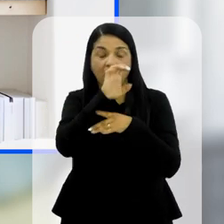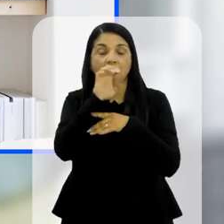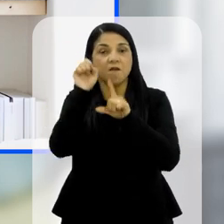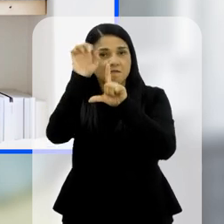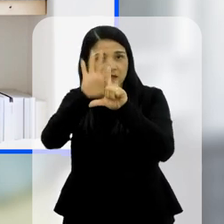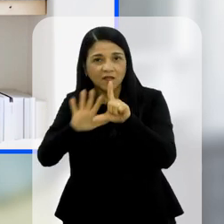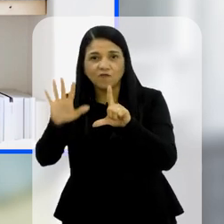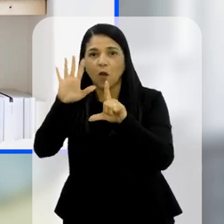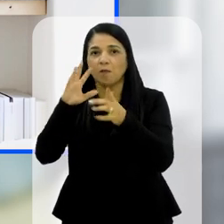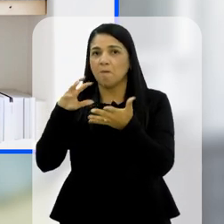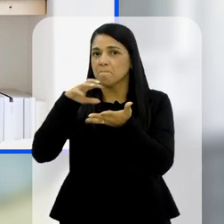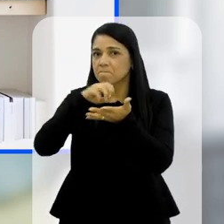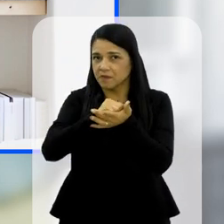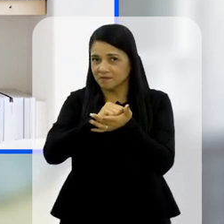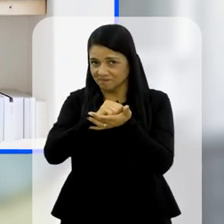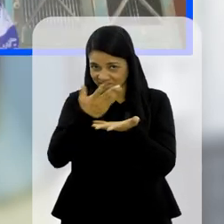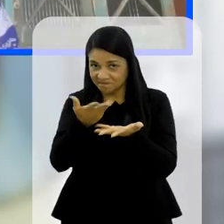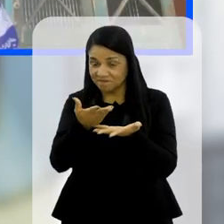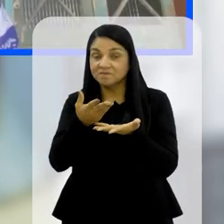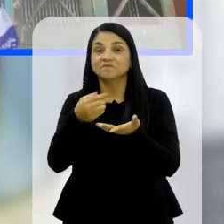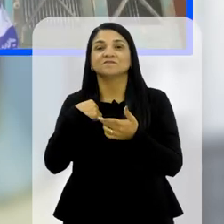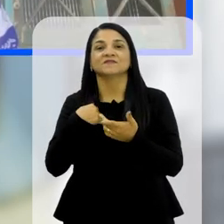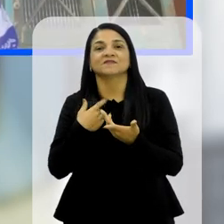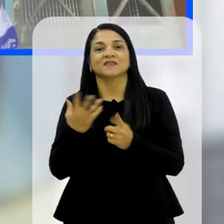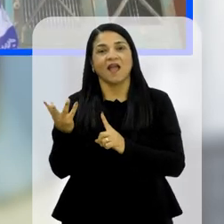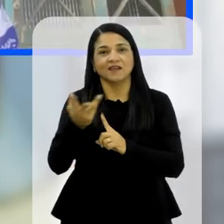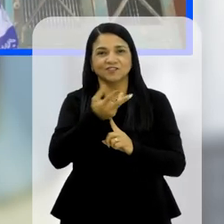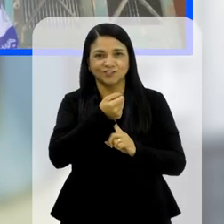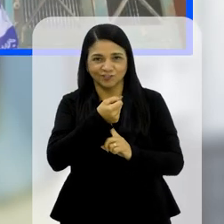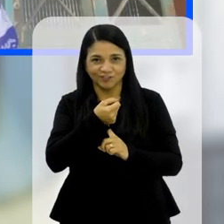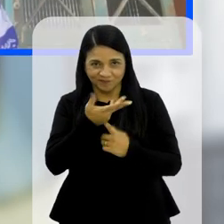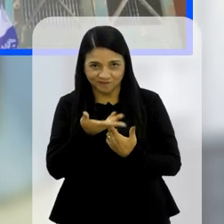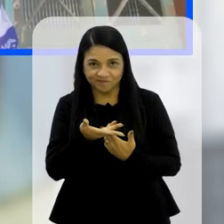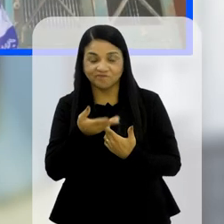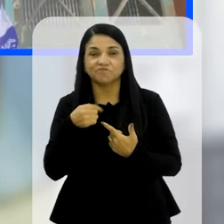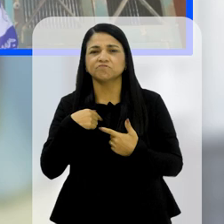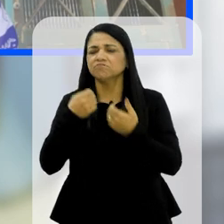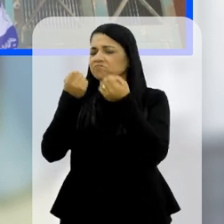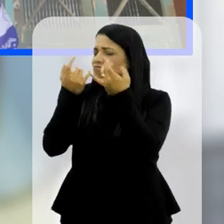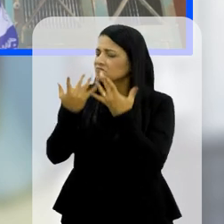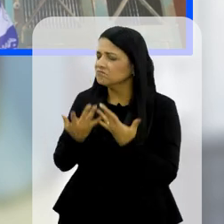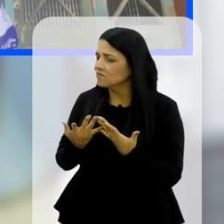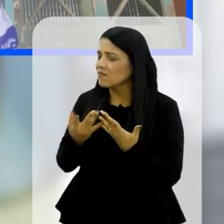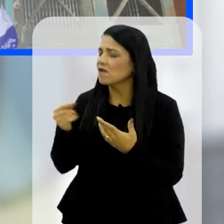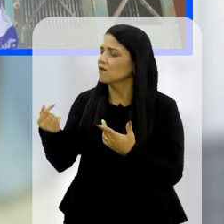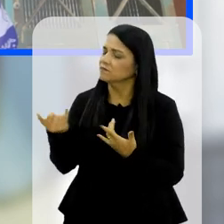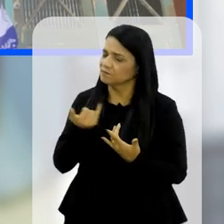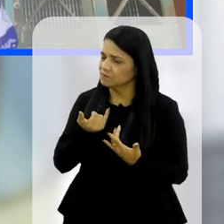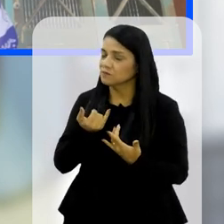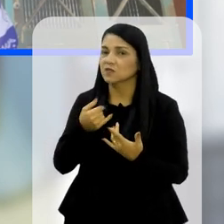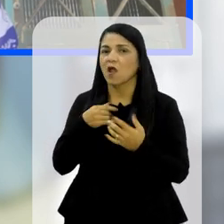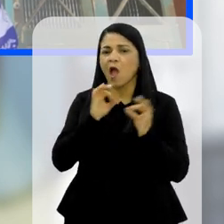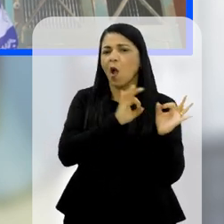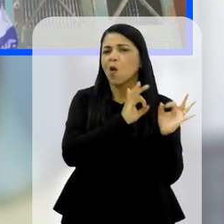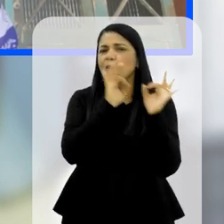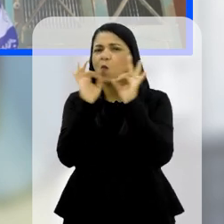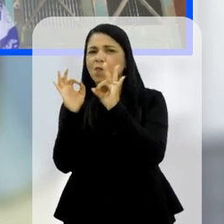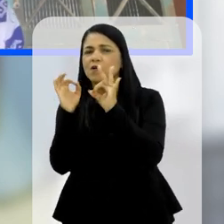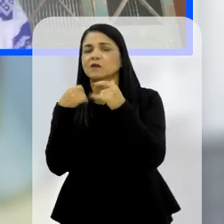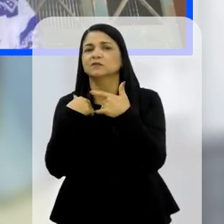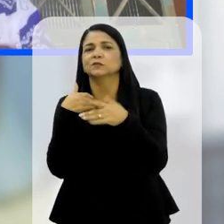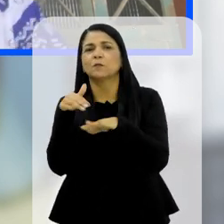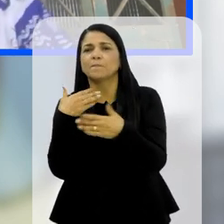acaba reunindo artistas do Brasil todo. E eu queria que você falasse também mais um pouquinho pra gente, para quem está acompanhando essa